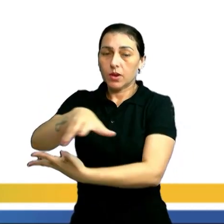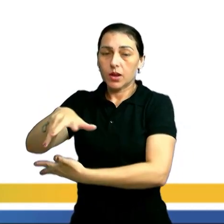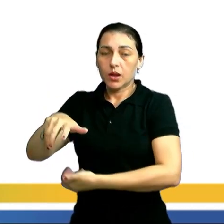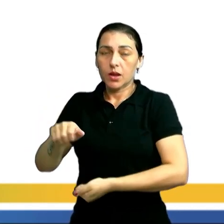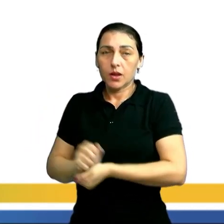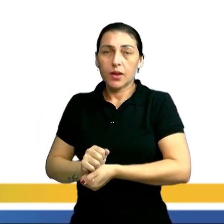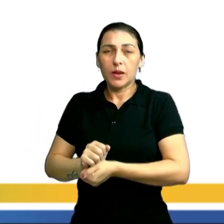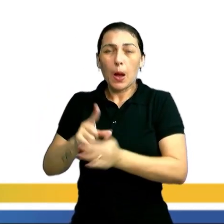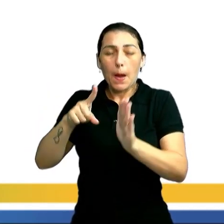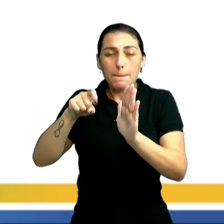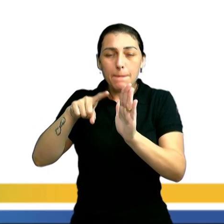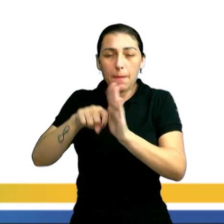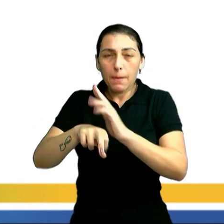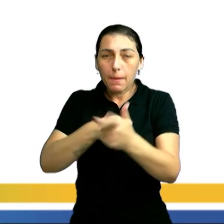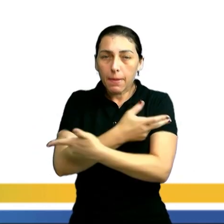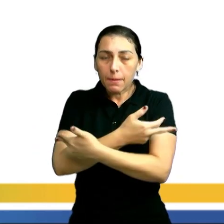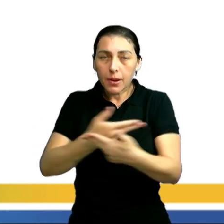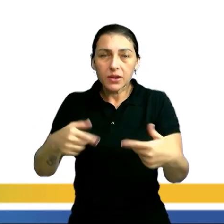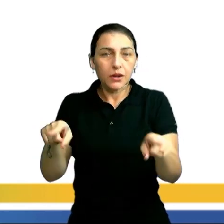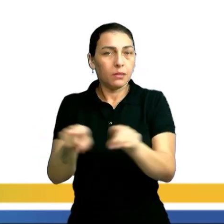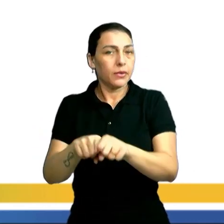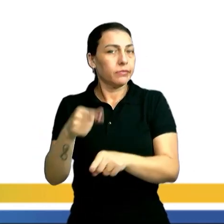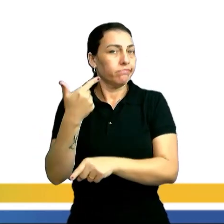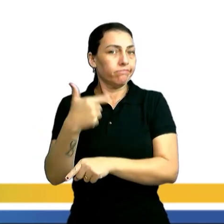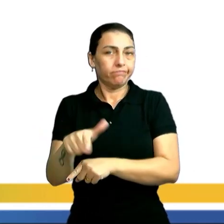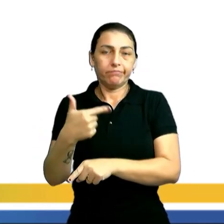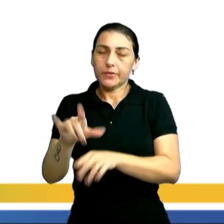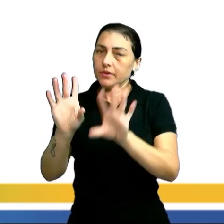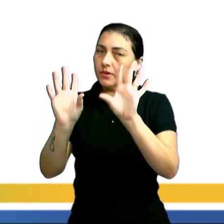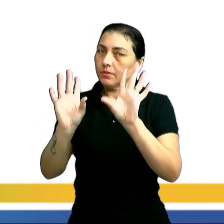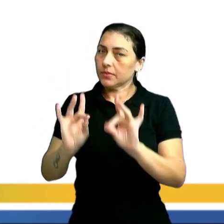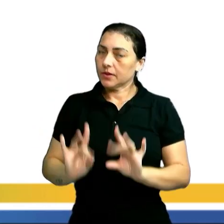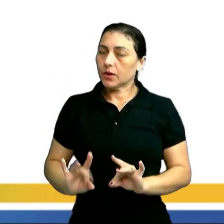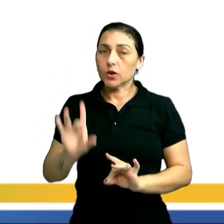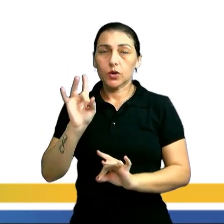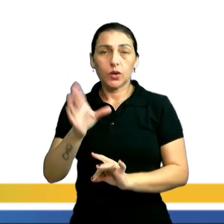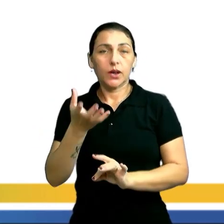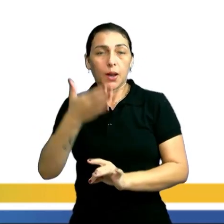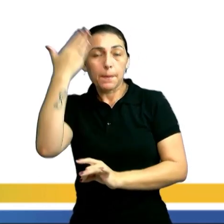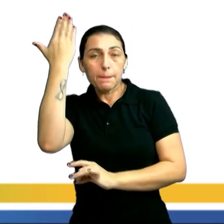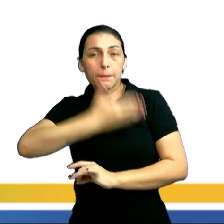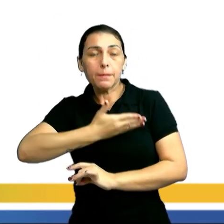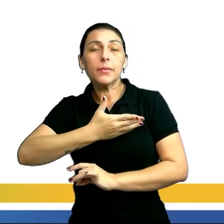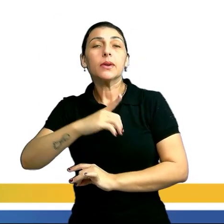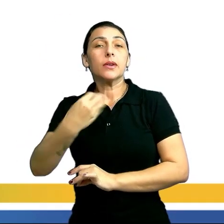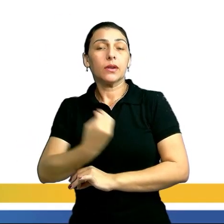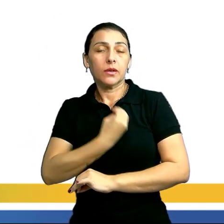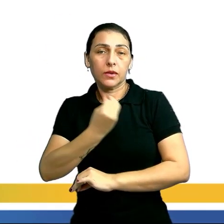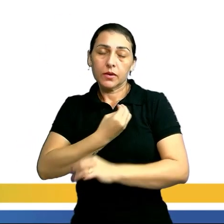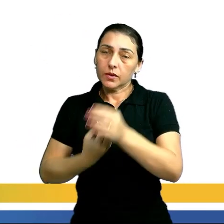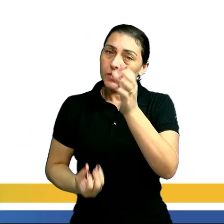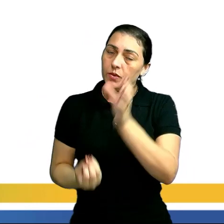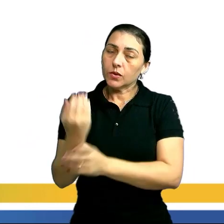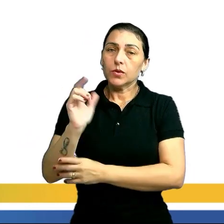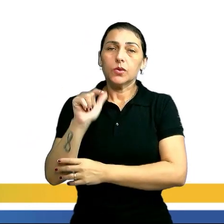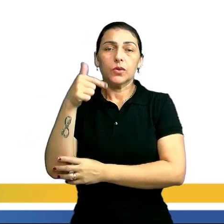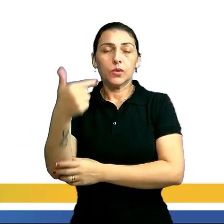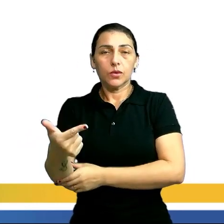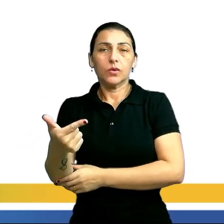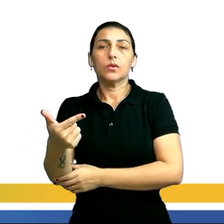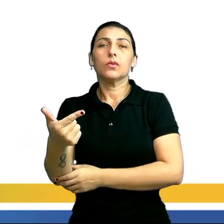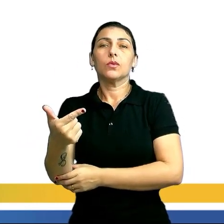de micro-organismos. Também não houve essa descrição. Eles só queriam provar que a vida se origina de um outro